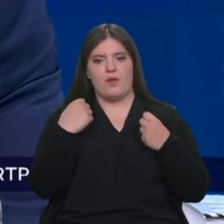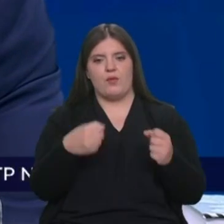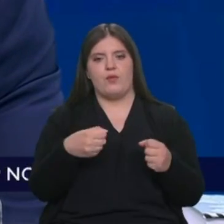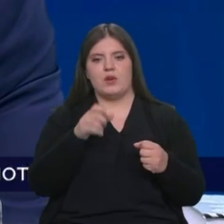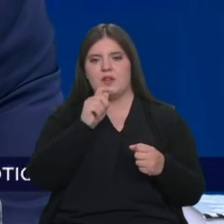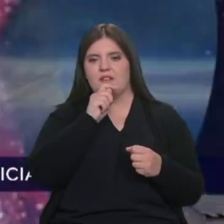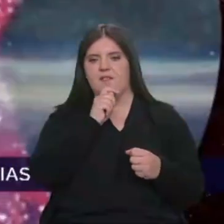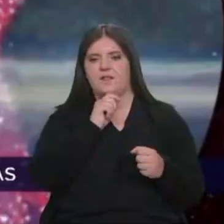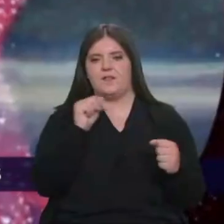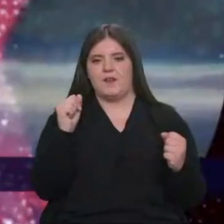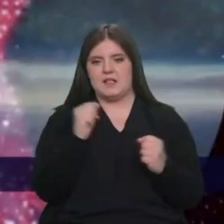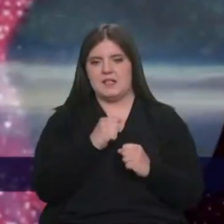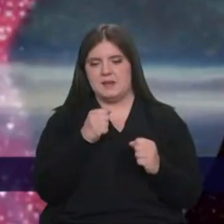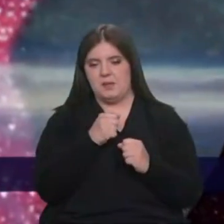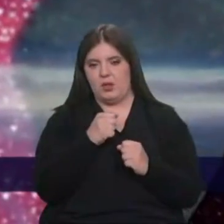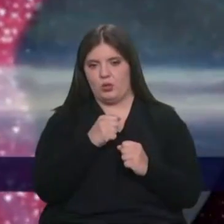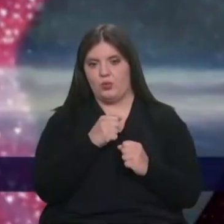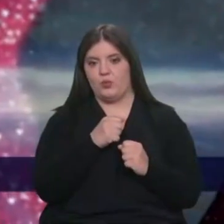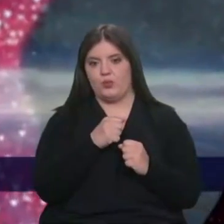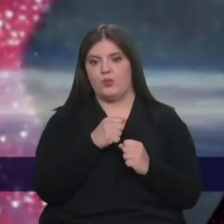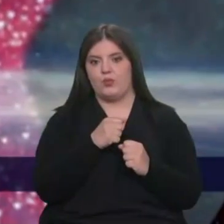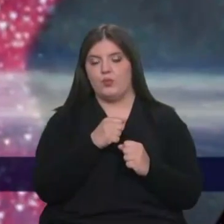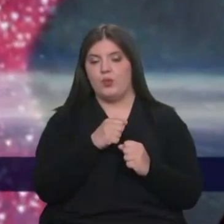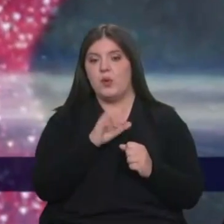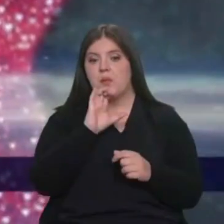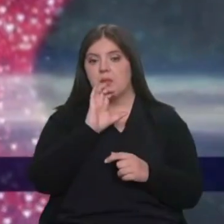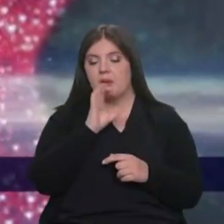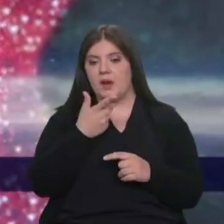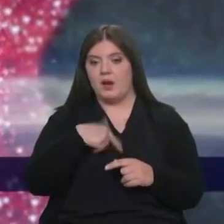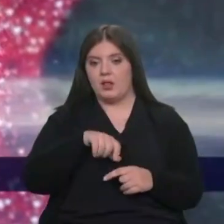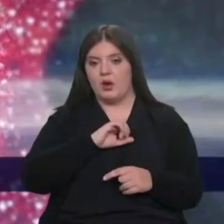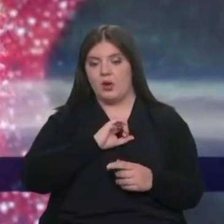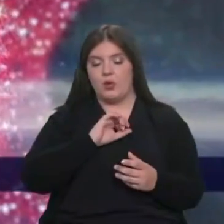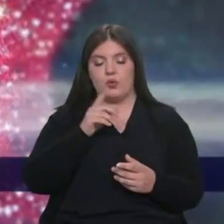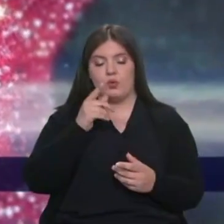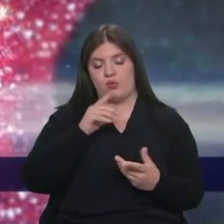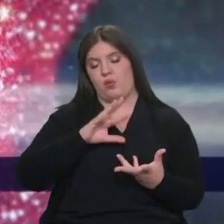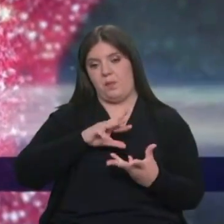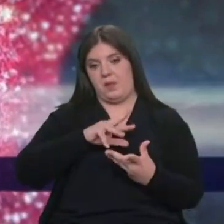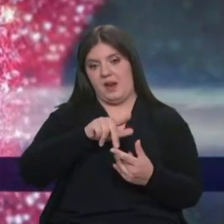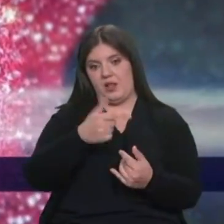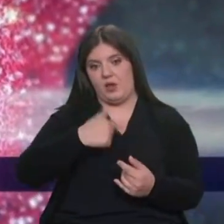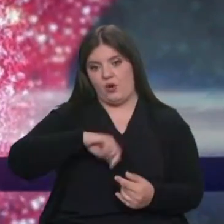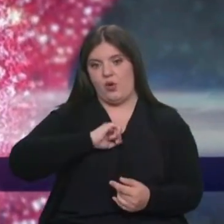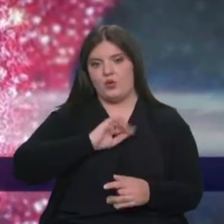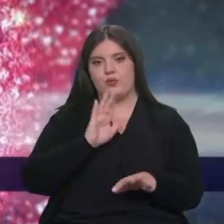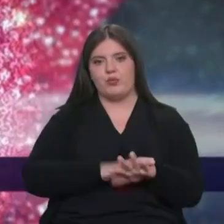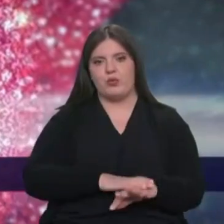arrefecimento, sentimos um forte arrefecimento do nosso planeta, por questões